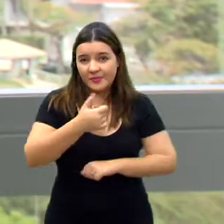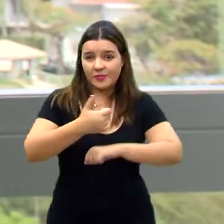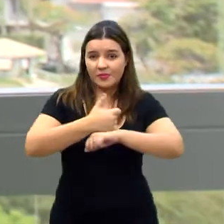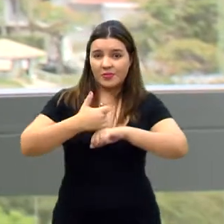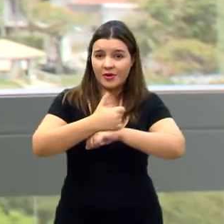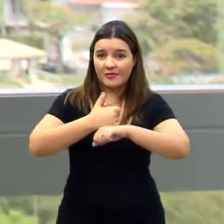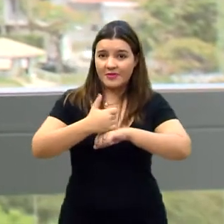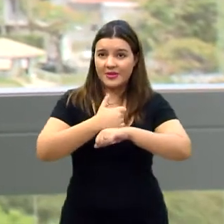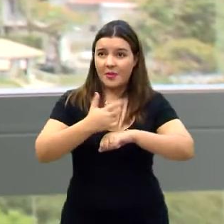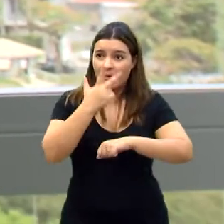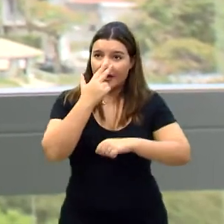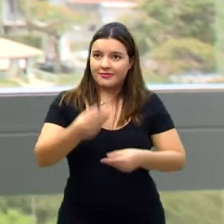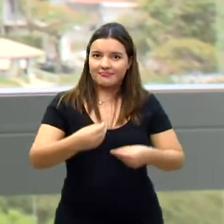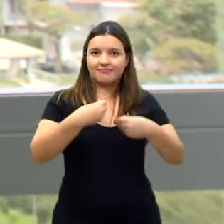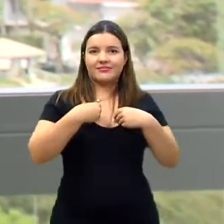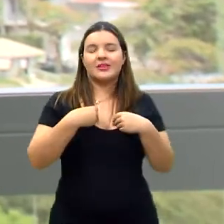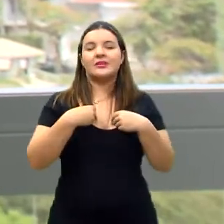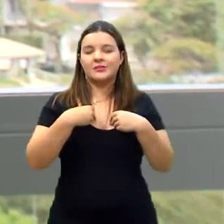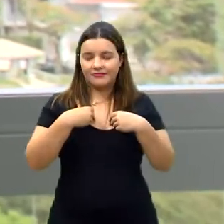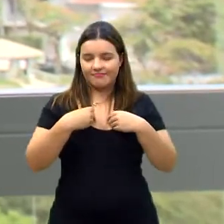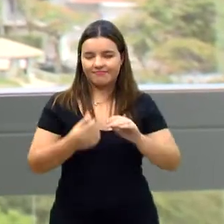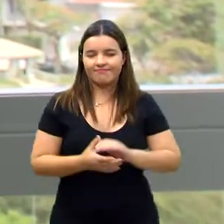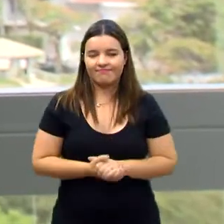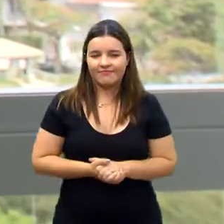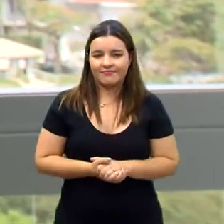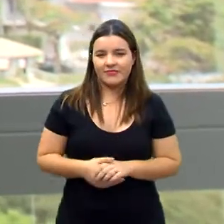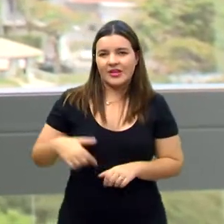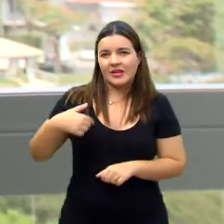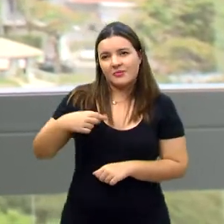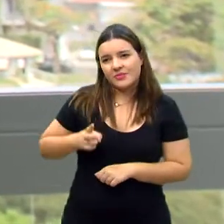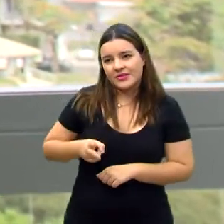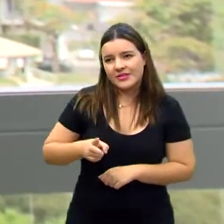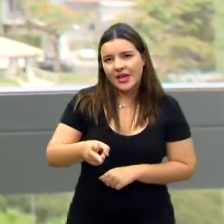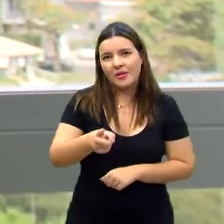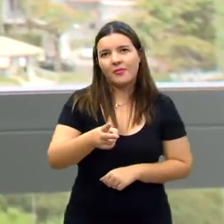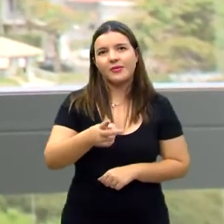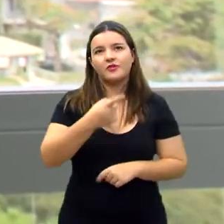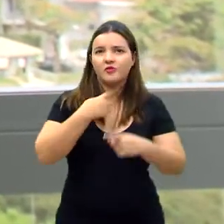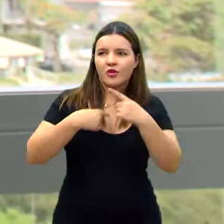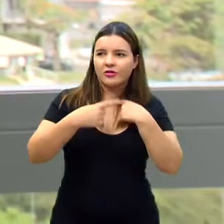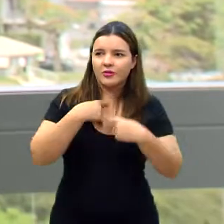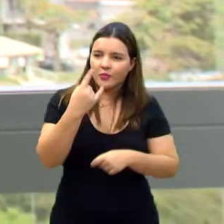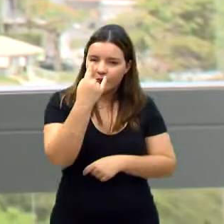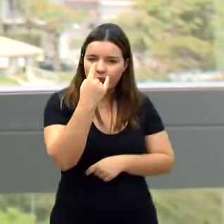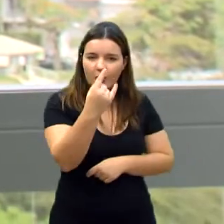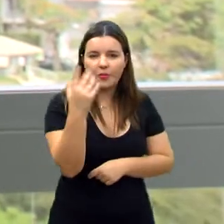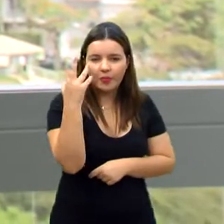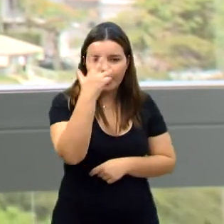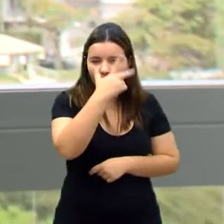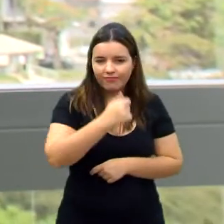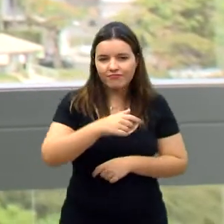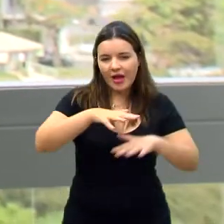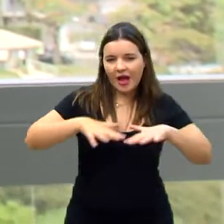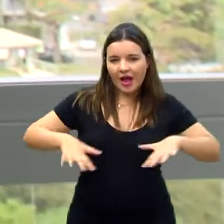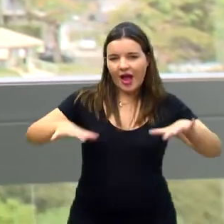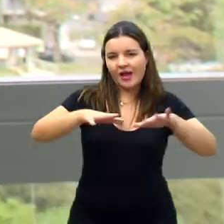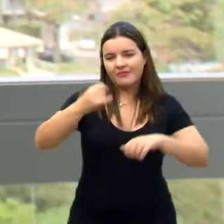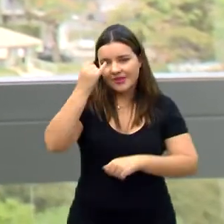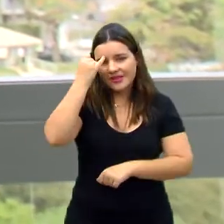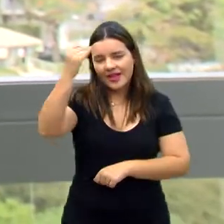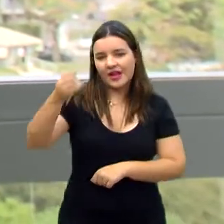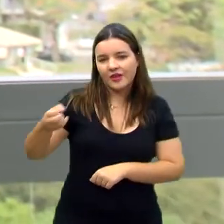profissão Acabou me escolhendo porque eu sempre tive uma visão estética sempre gostei de área de criatividade